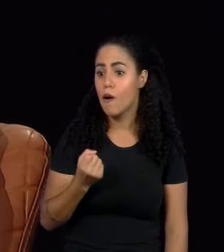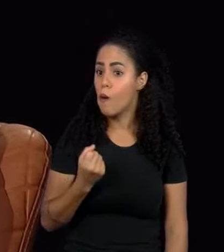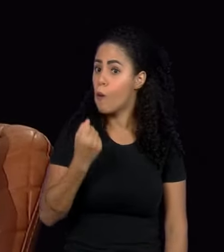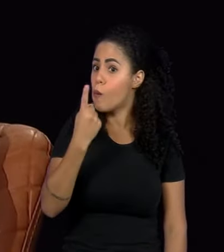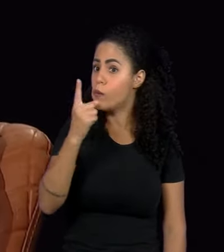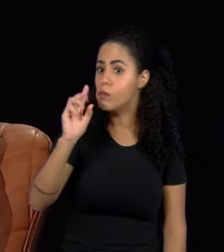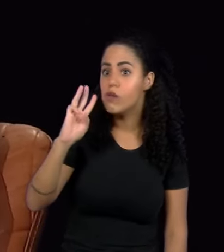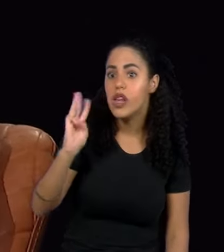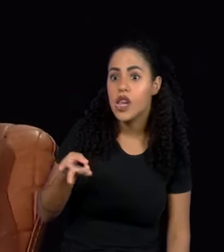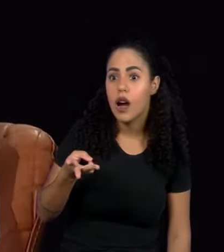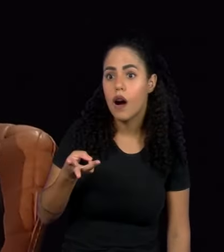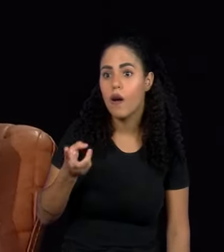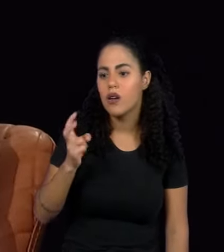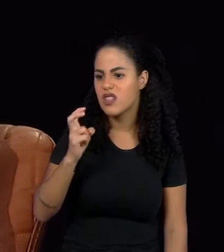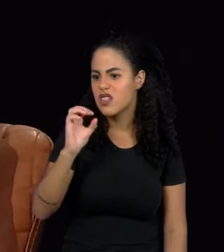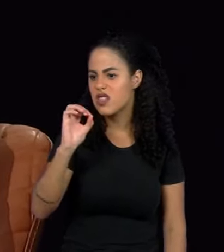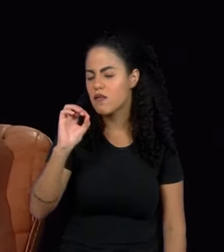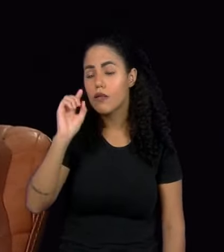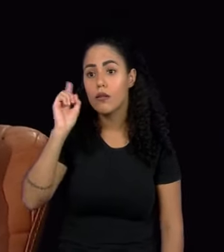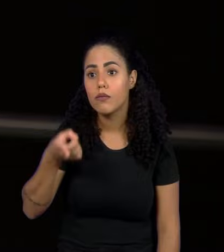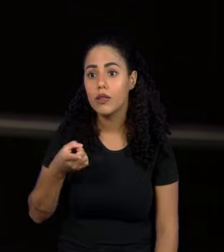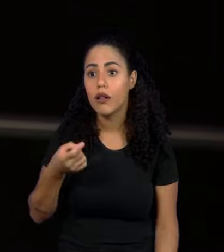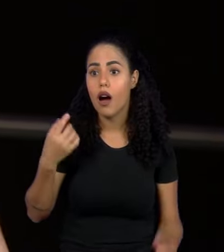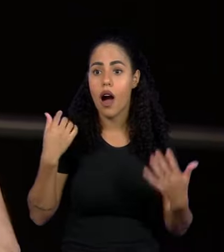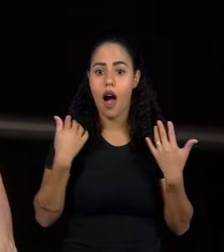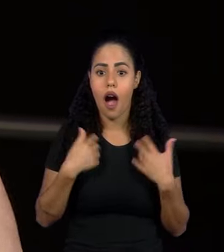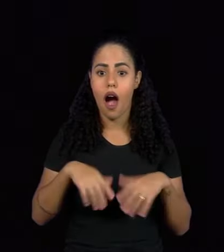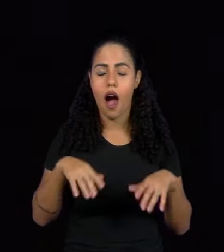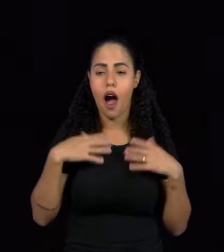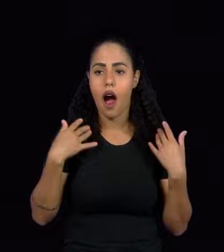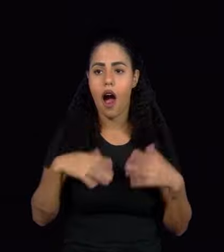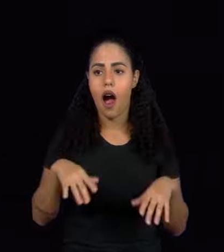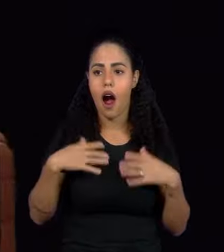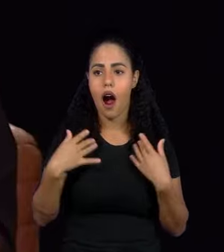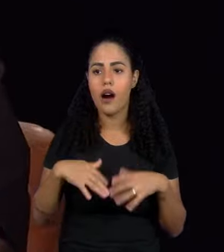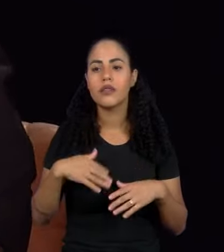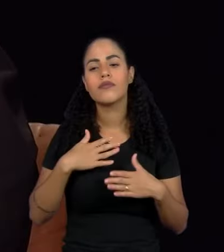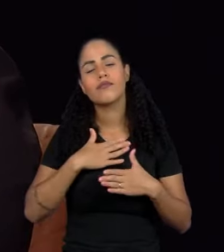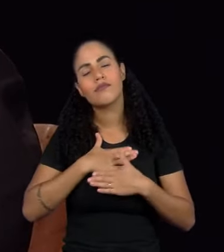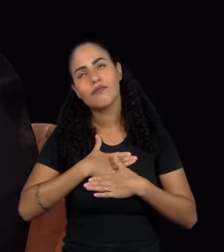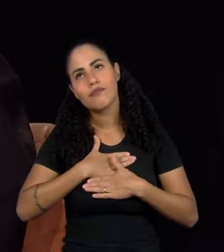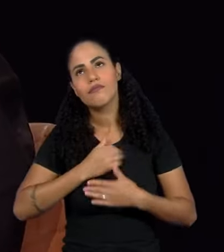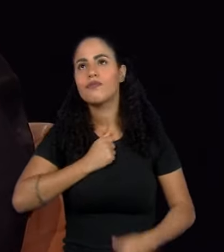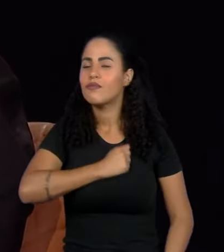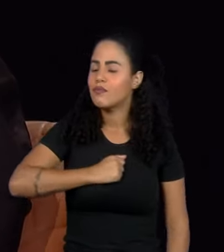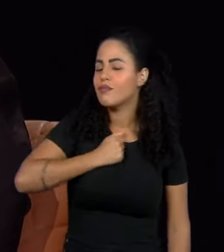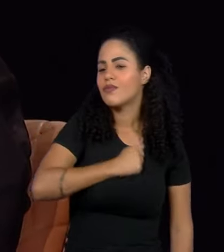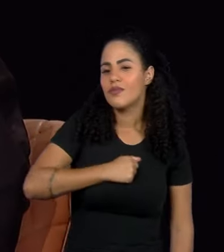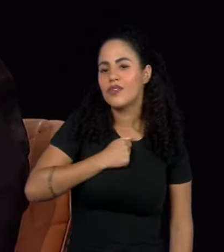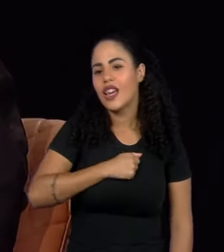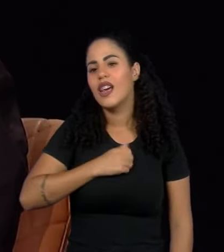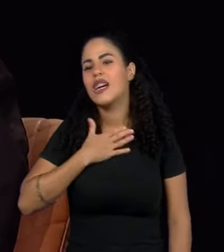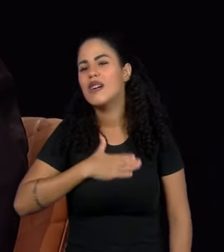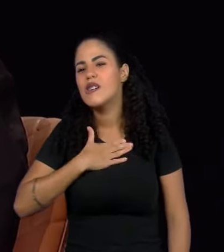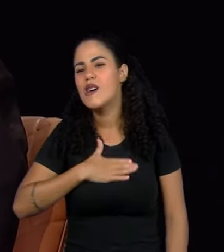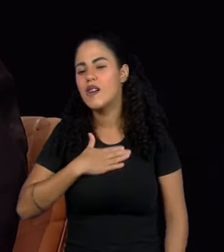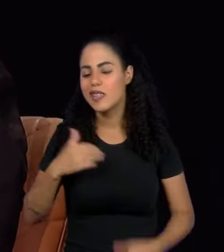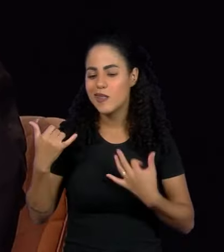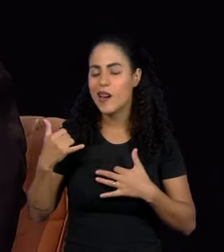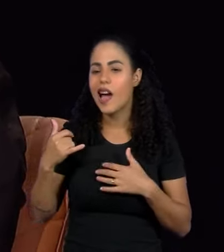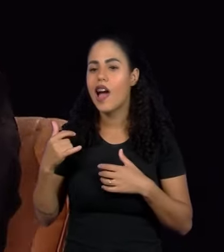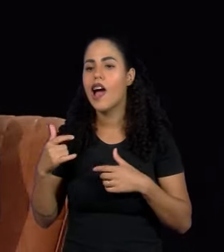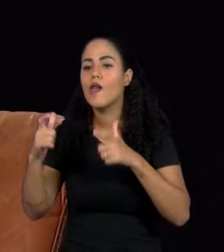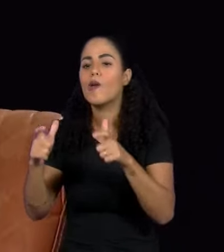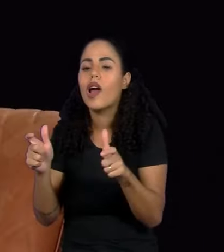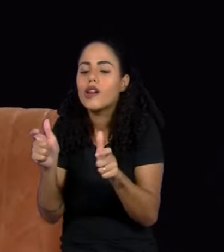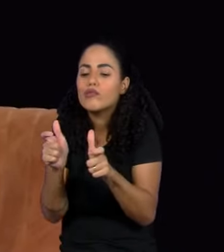de 50 mil, não faz diferença nenhuma, entendeu? Eu sinto muita saudade, cara. Eu gosto de tocar, às vezes, em lugares pequenos, para 1.500,